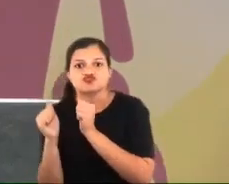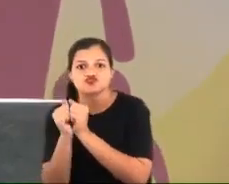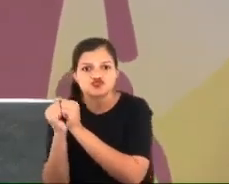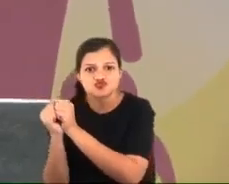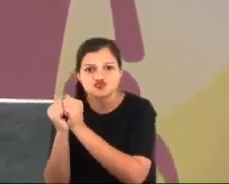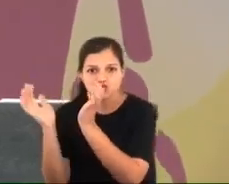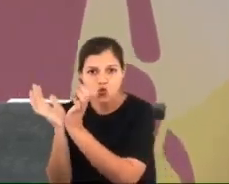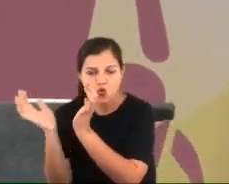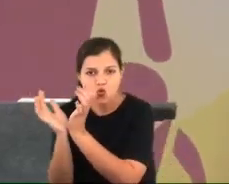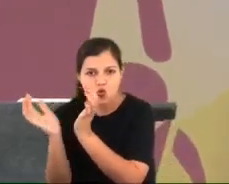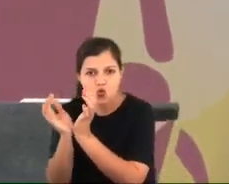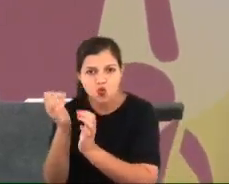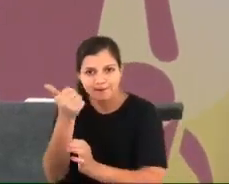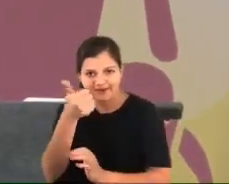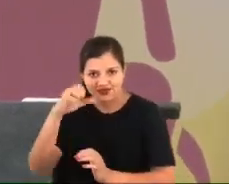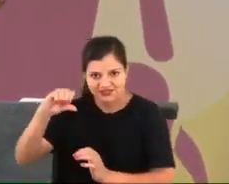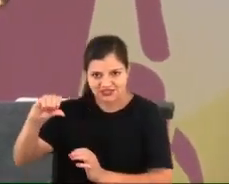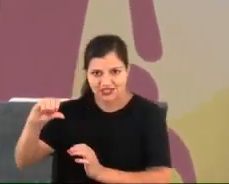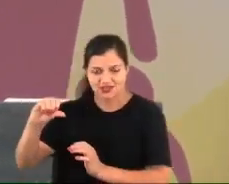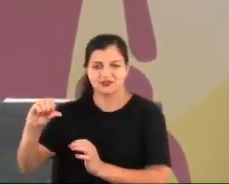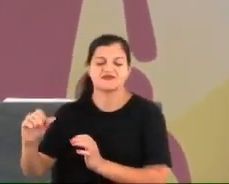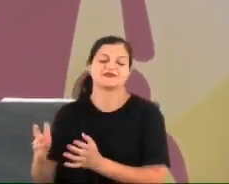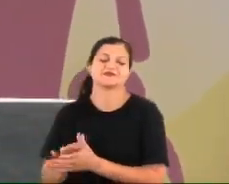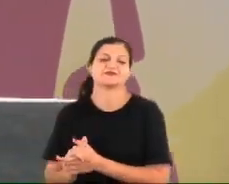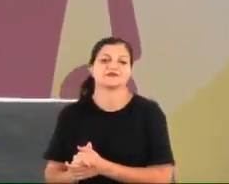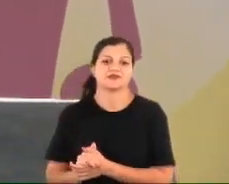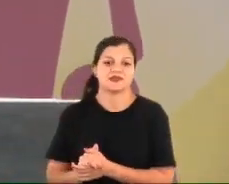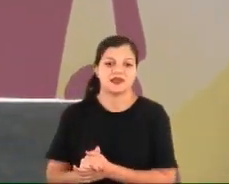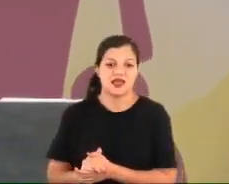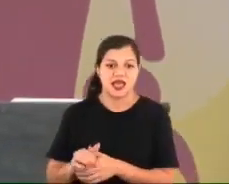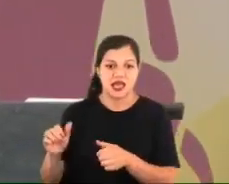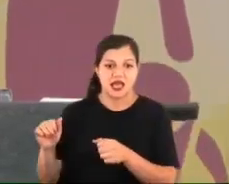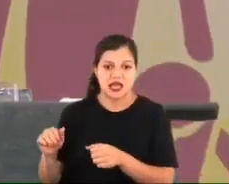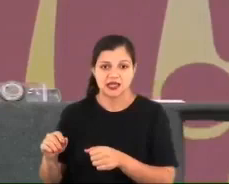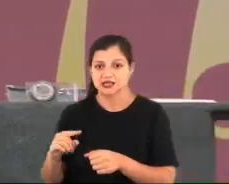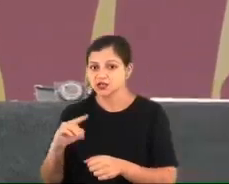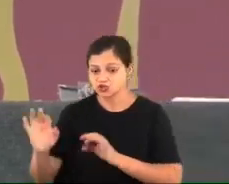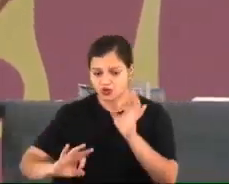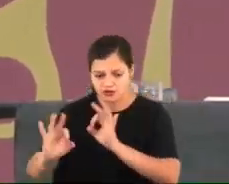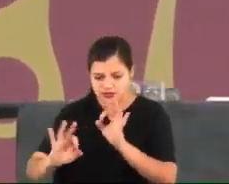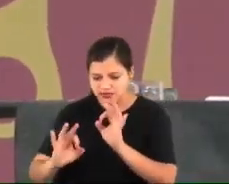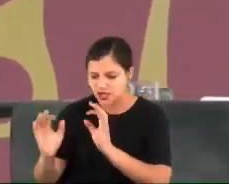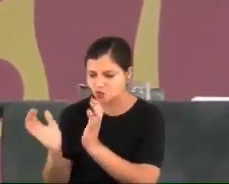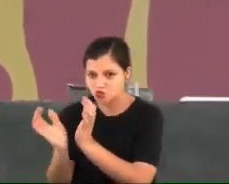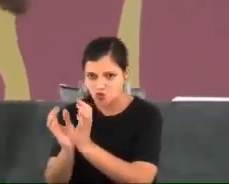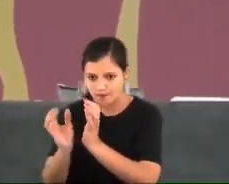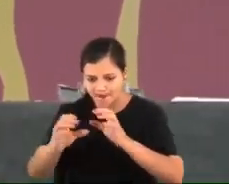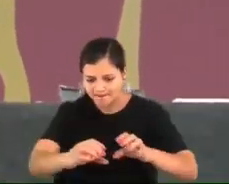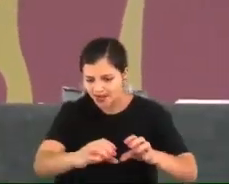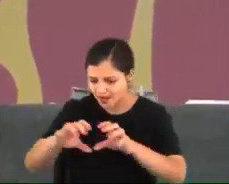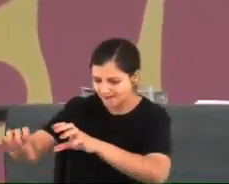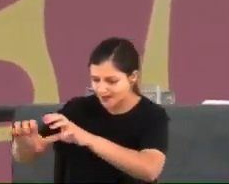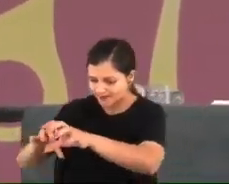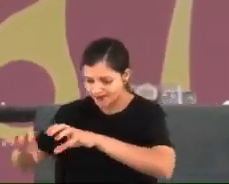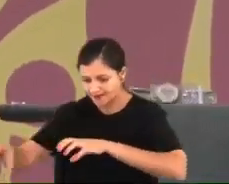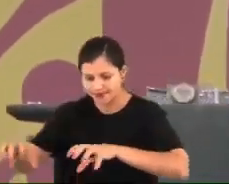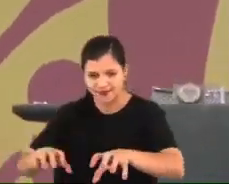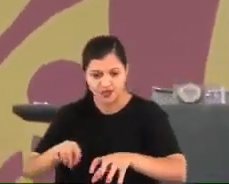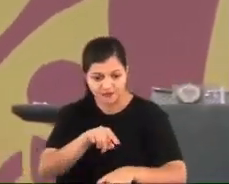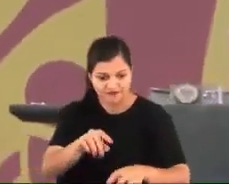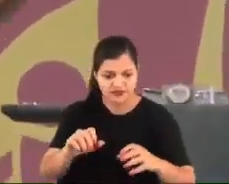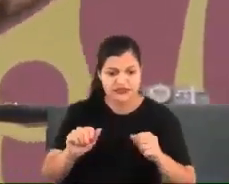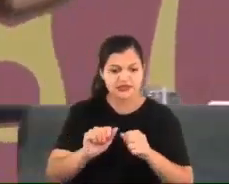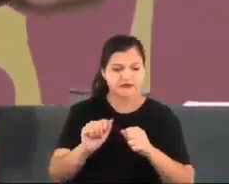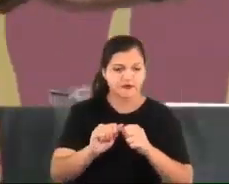eram 20 ao todo. Aí o que a gente fez de pronto? Nos dividimos, falou assim, olha, vocês vão construir o abrigo, vocês aqui vão fazer